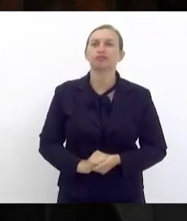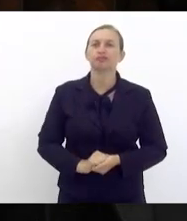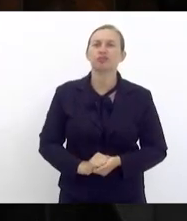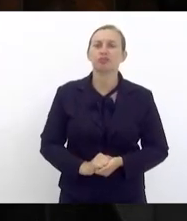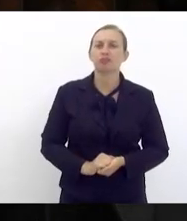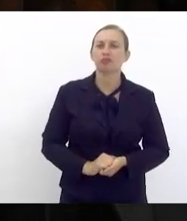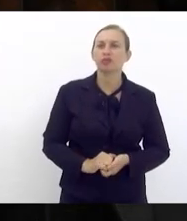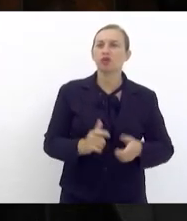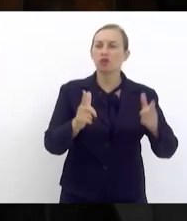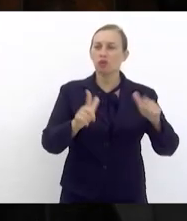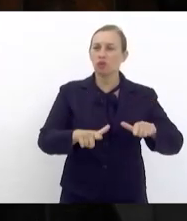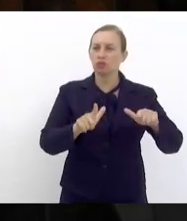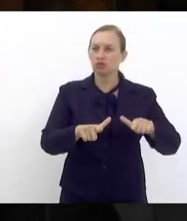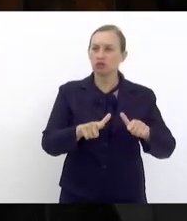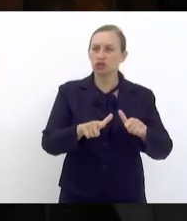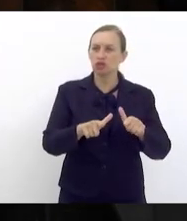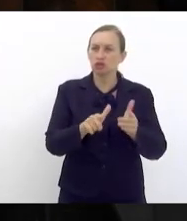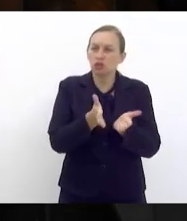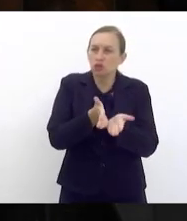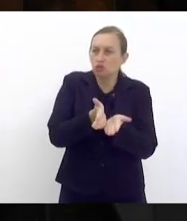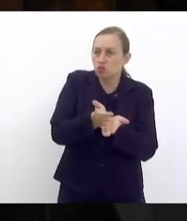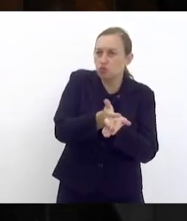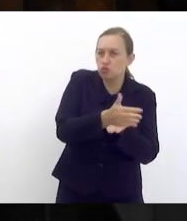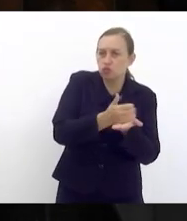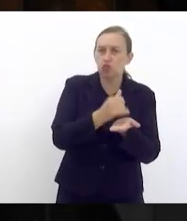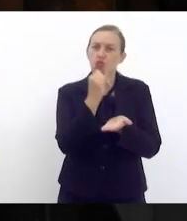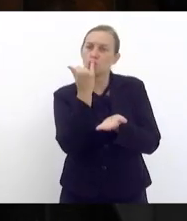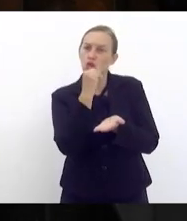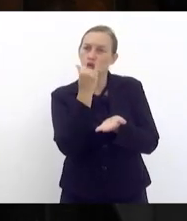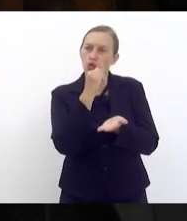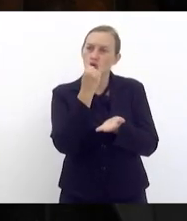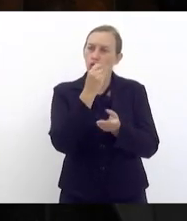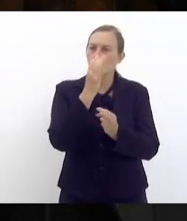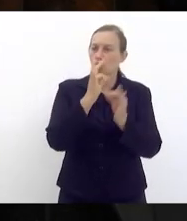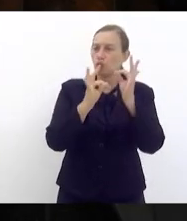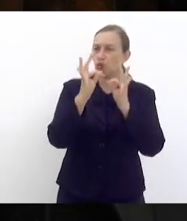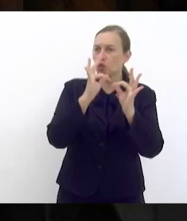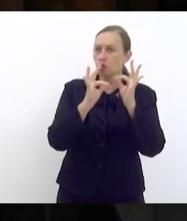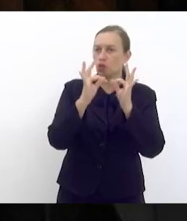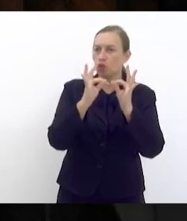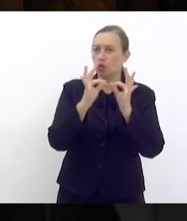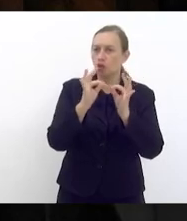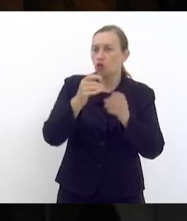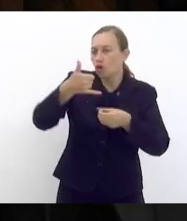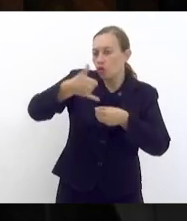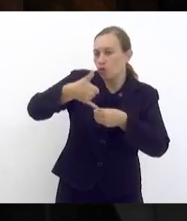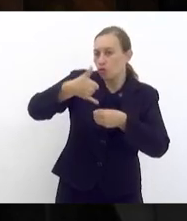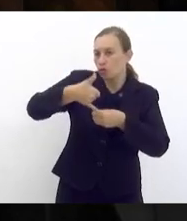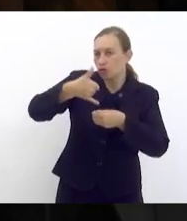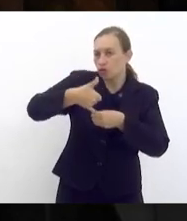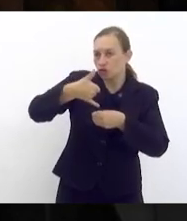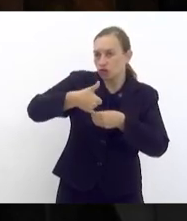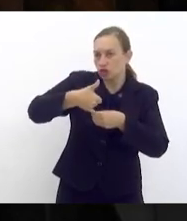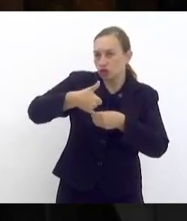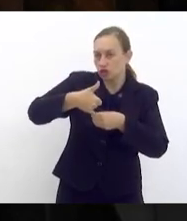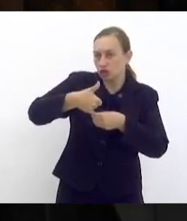onde as alíquotas de energia, telecomunicações e combustíveis, que estavam